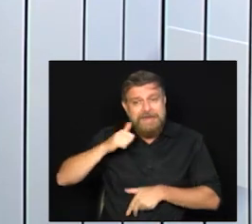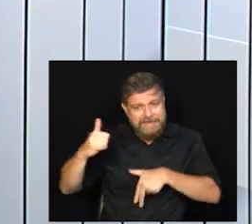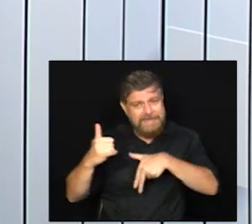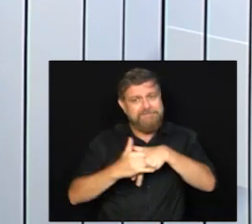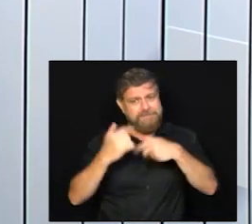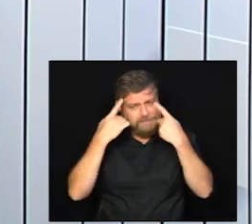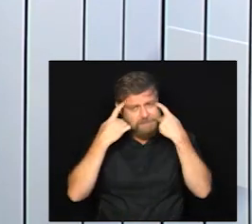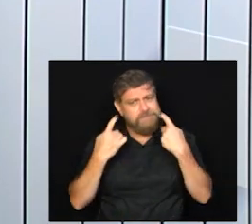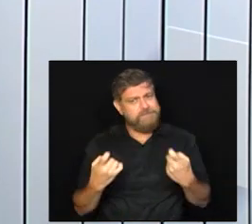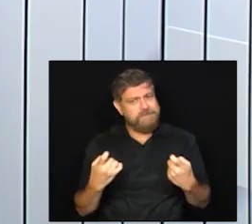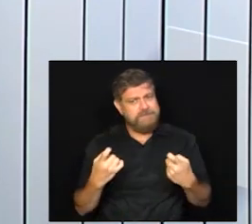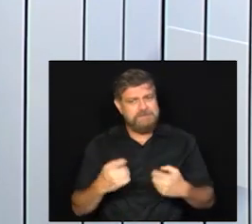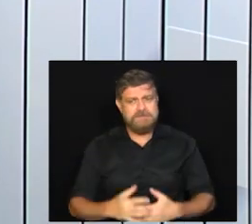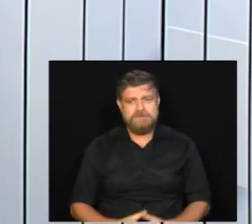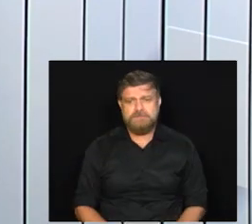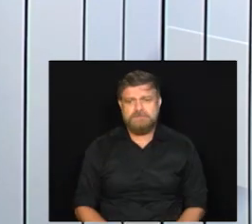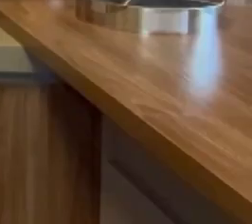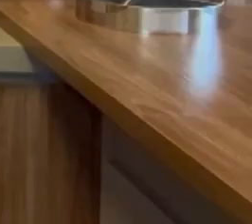violência doméstica.